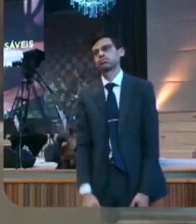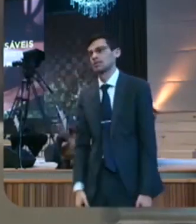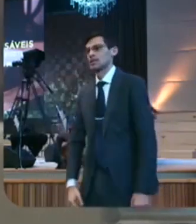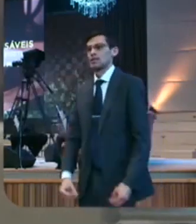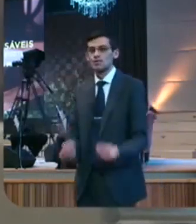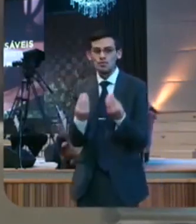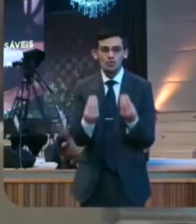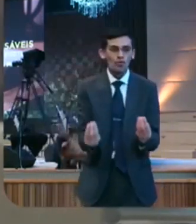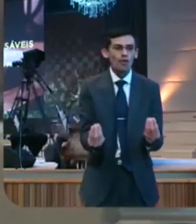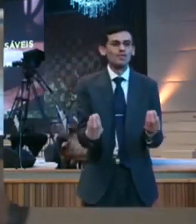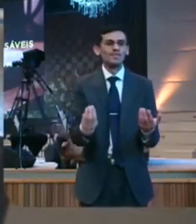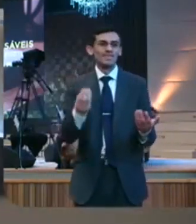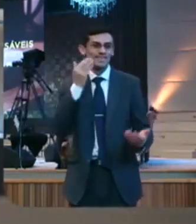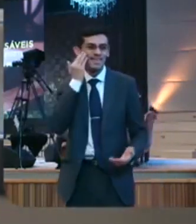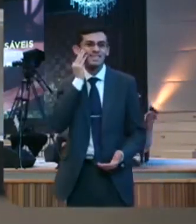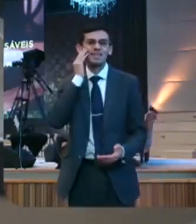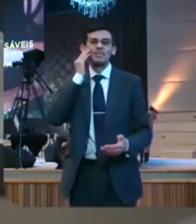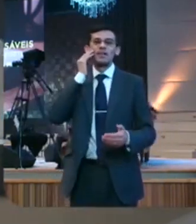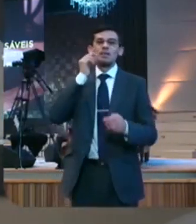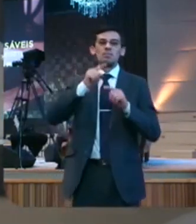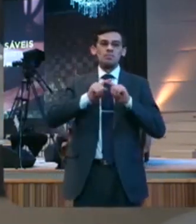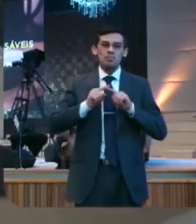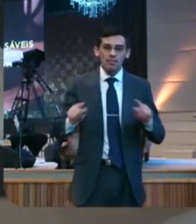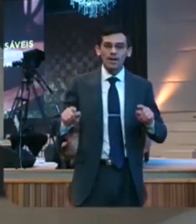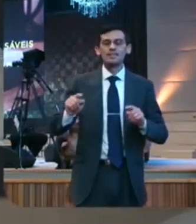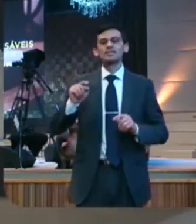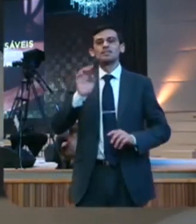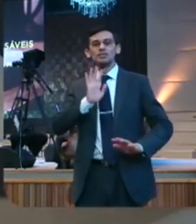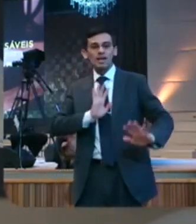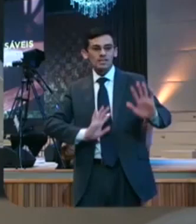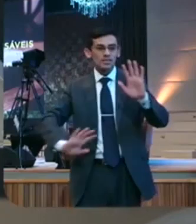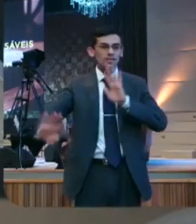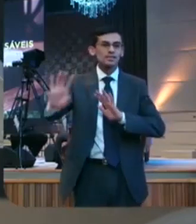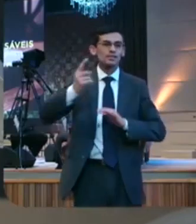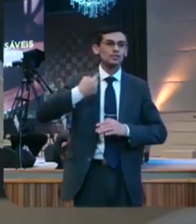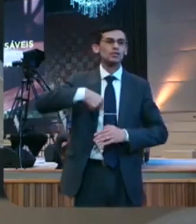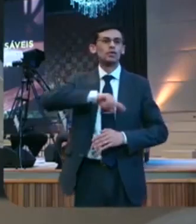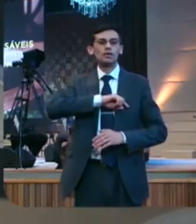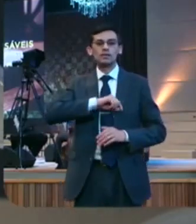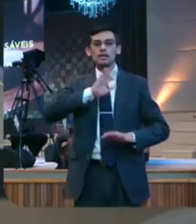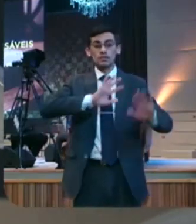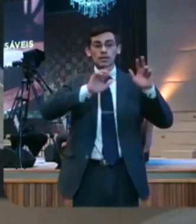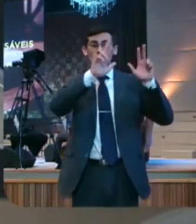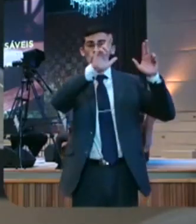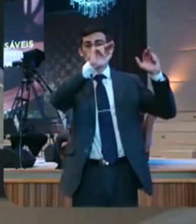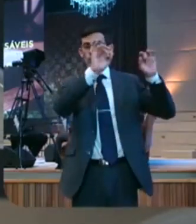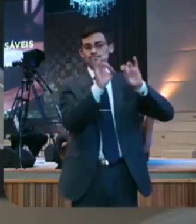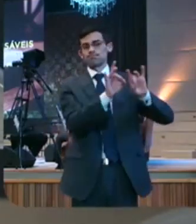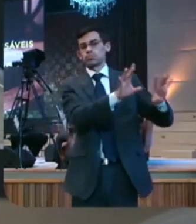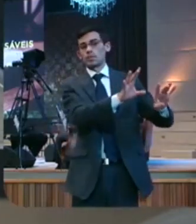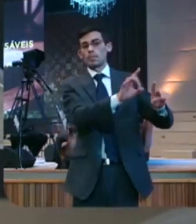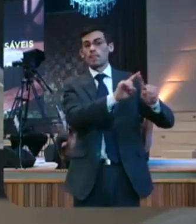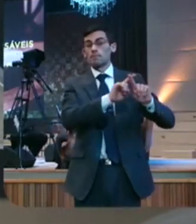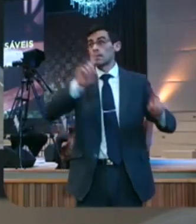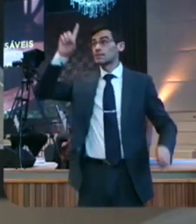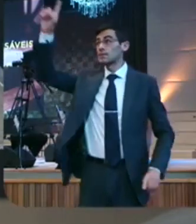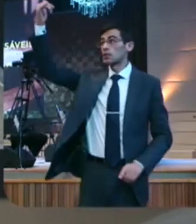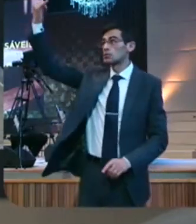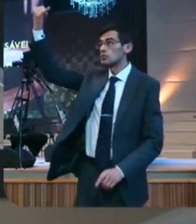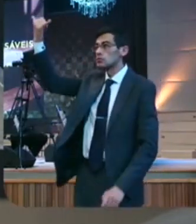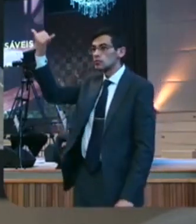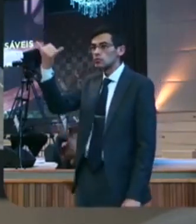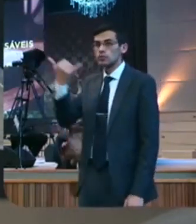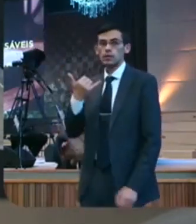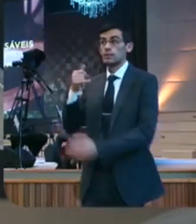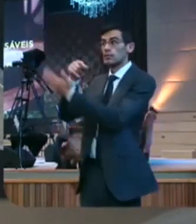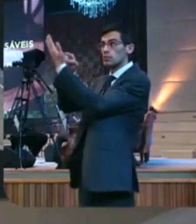nenhuma. E é interessante que, ao invés de falar do nunca mais, o Senhor diz para a gente